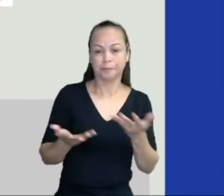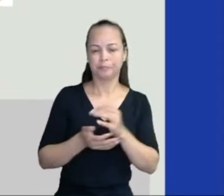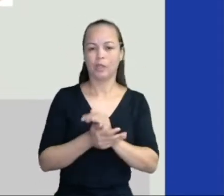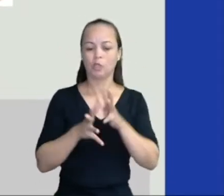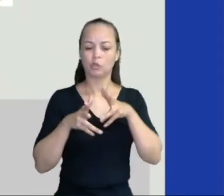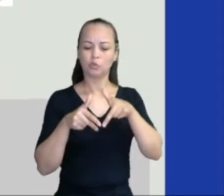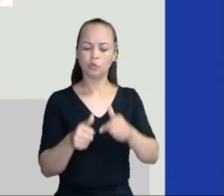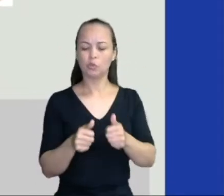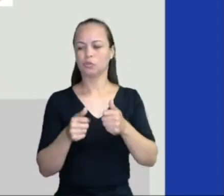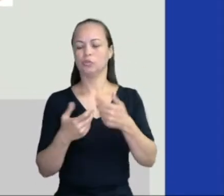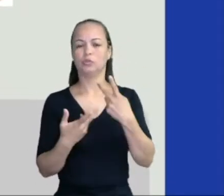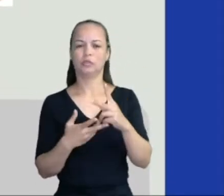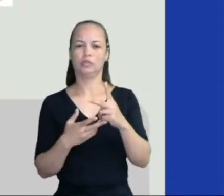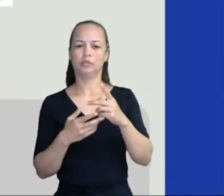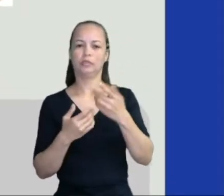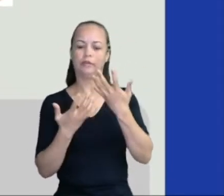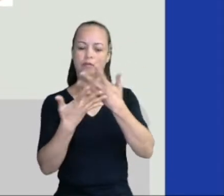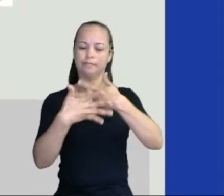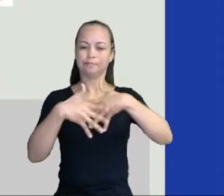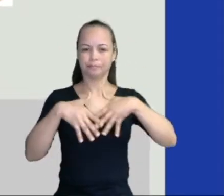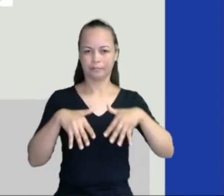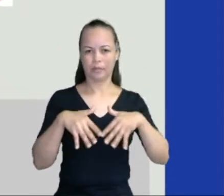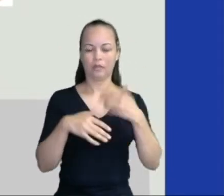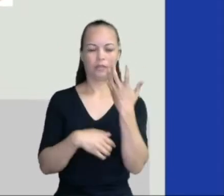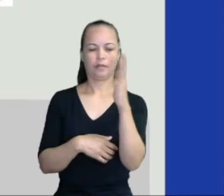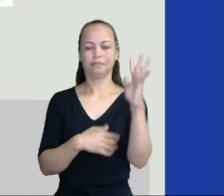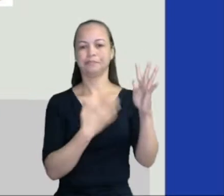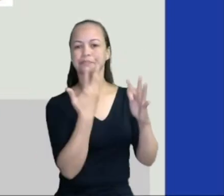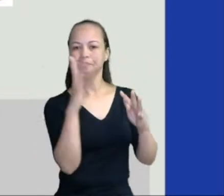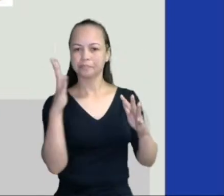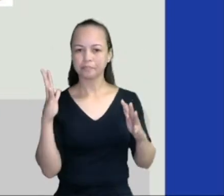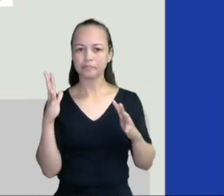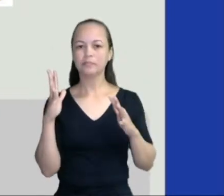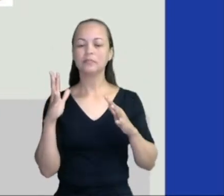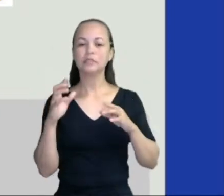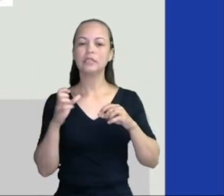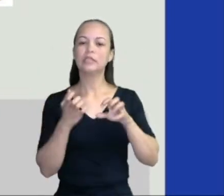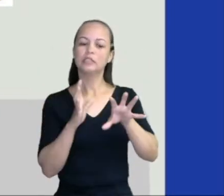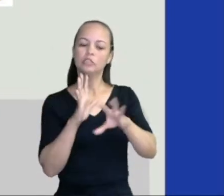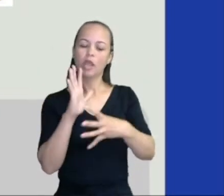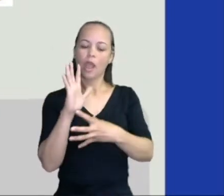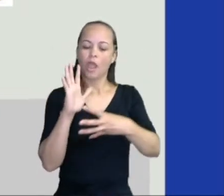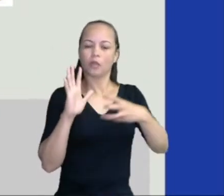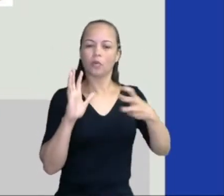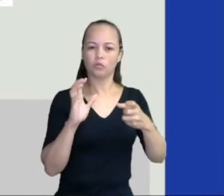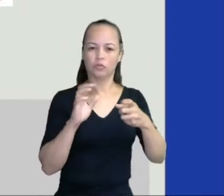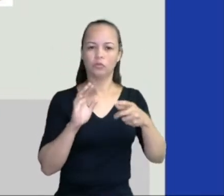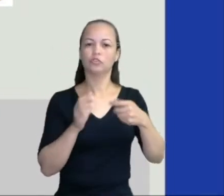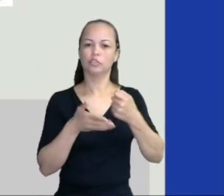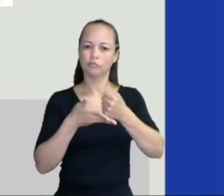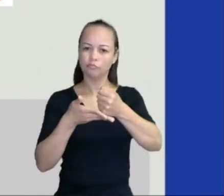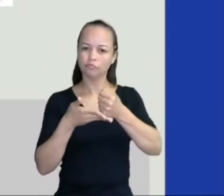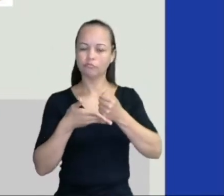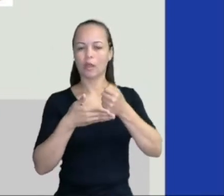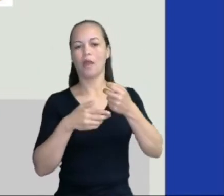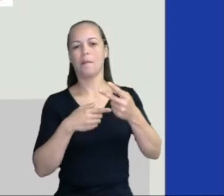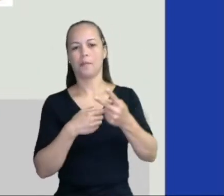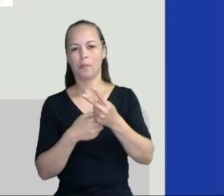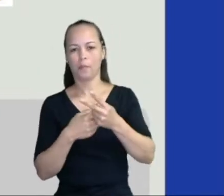isso vem daquilo que é natural, vem da natureza, desses recursos que ela nos proporciona, tá